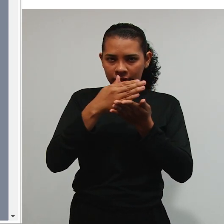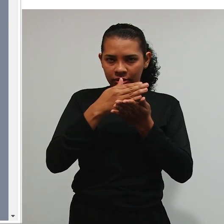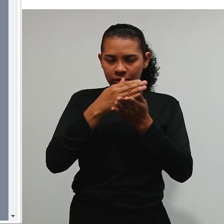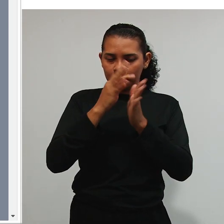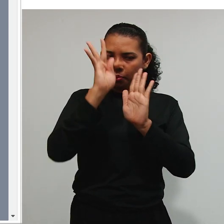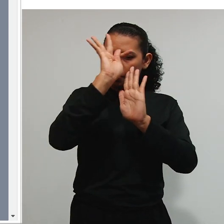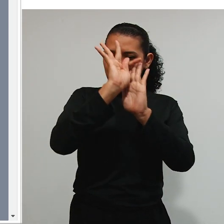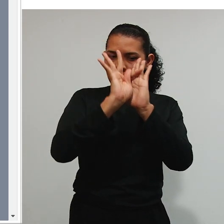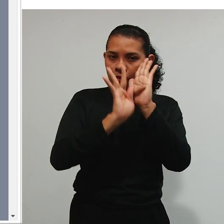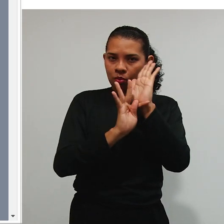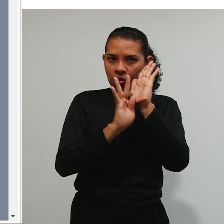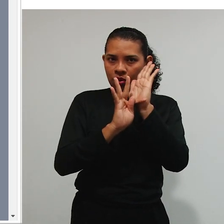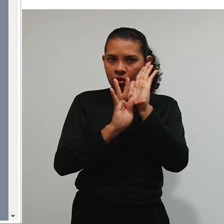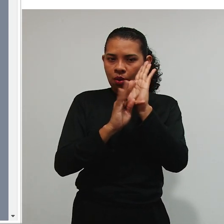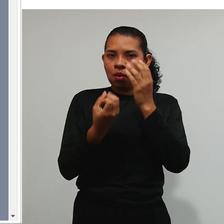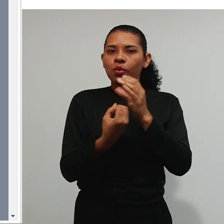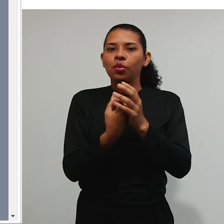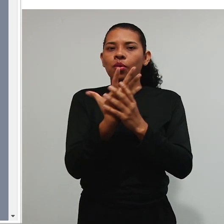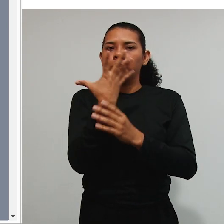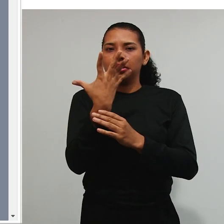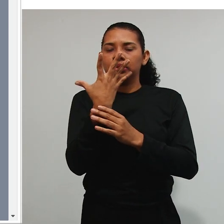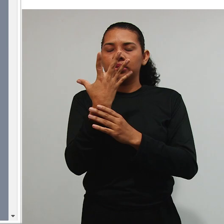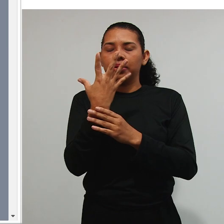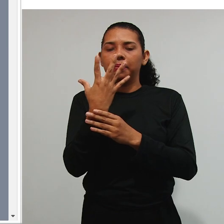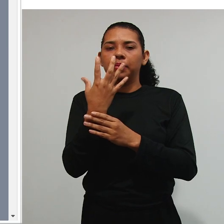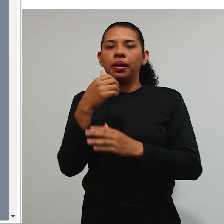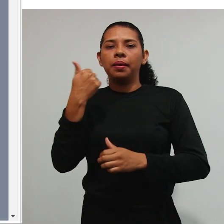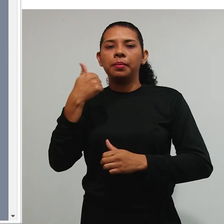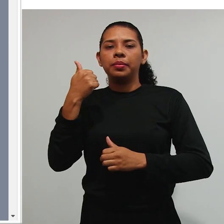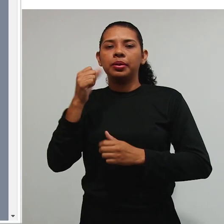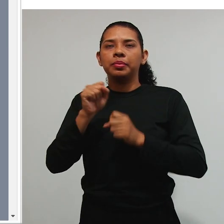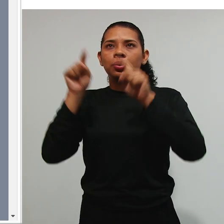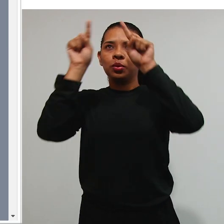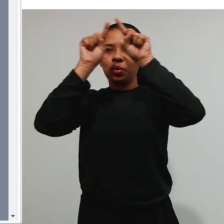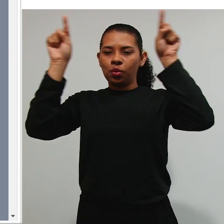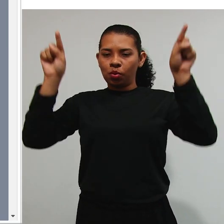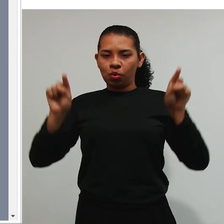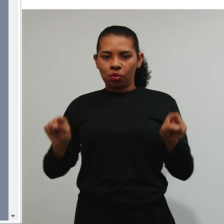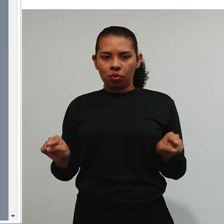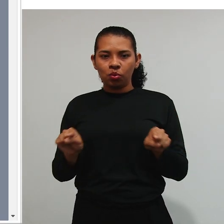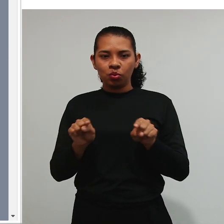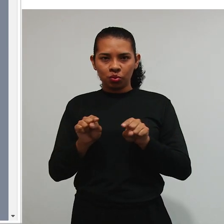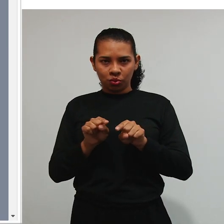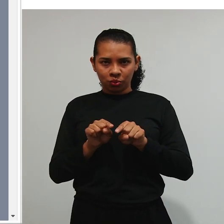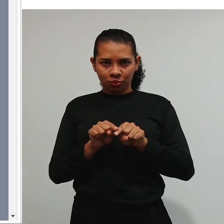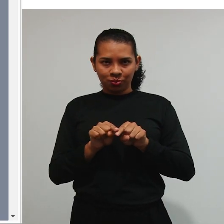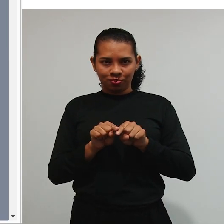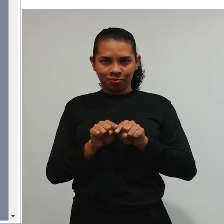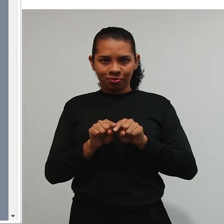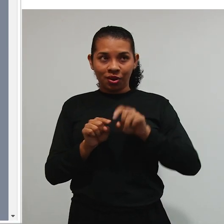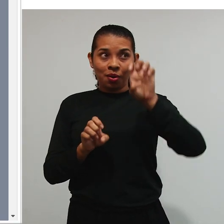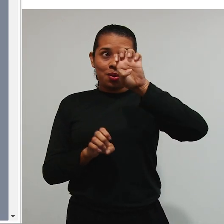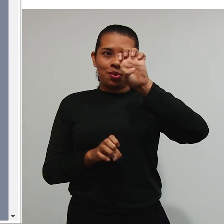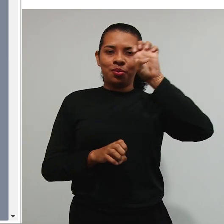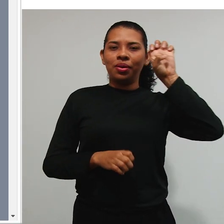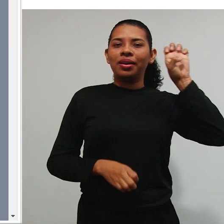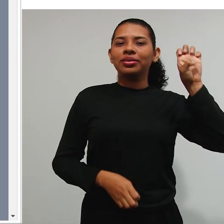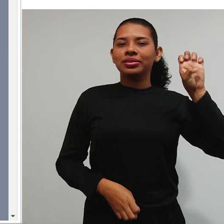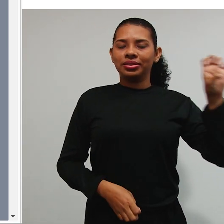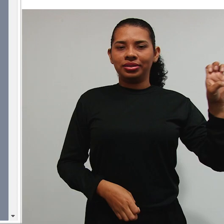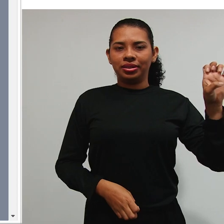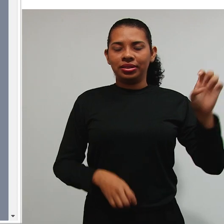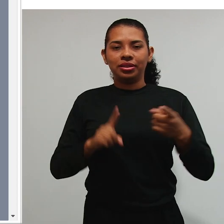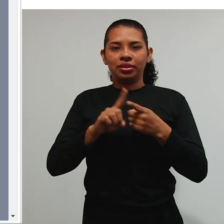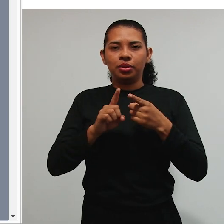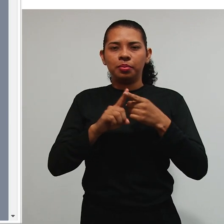nova página junto à margem superior à esquerda. Os títulos são numerados,